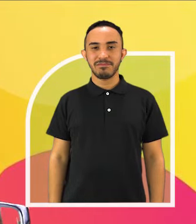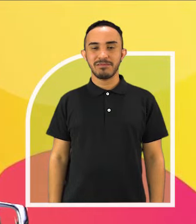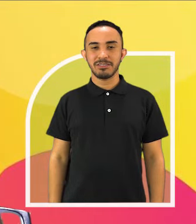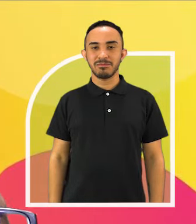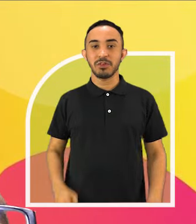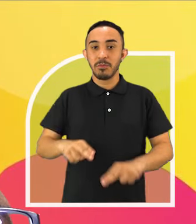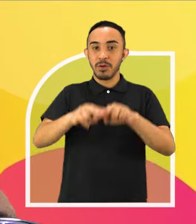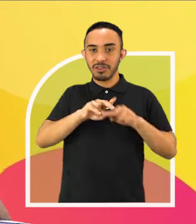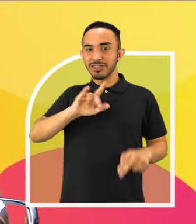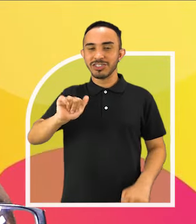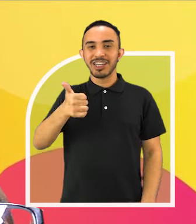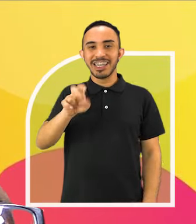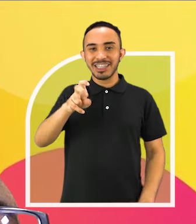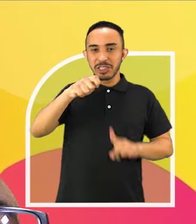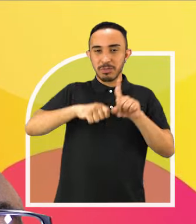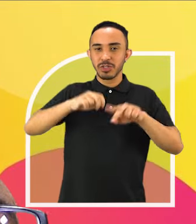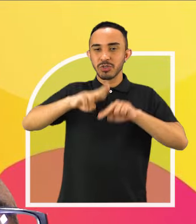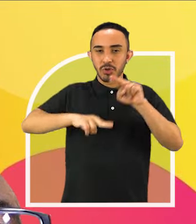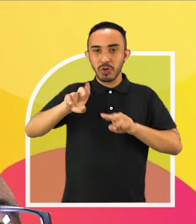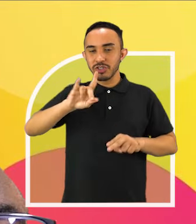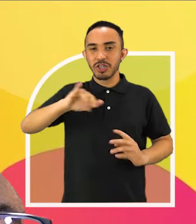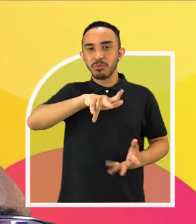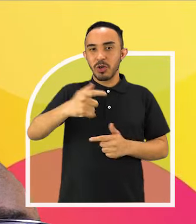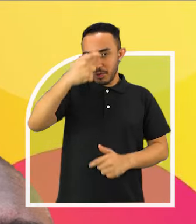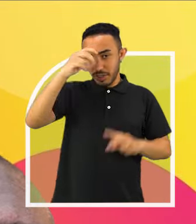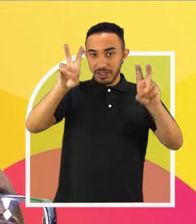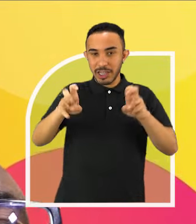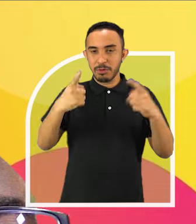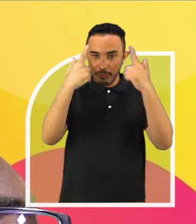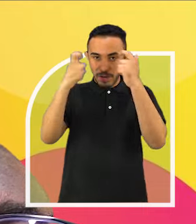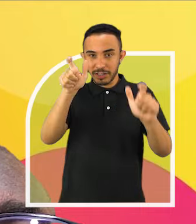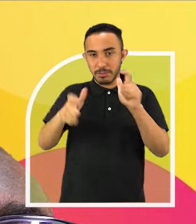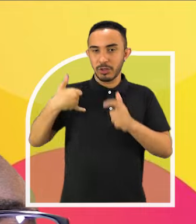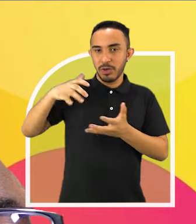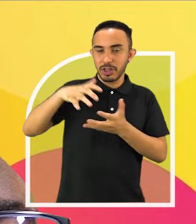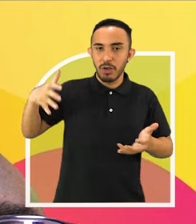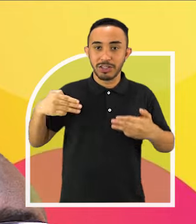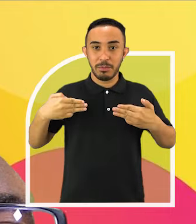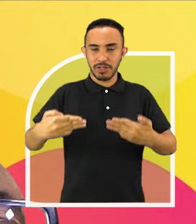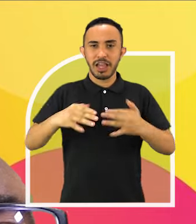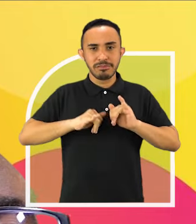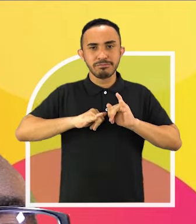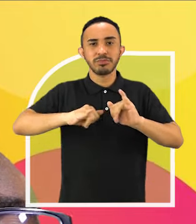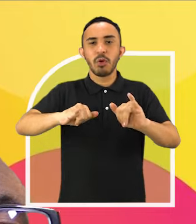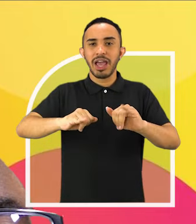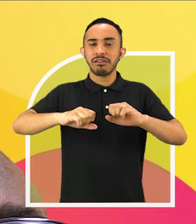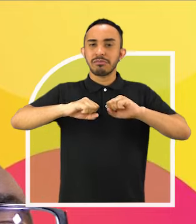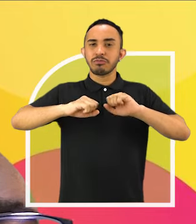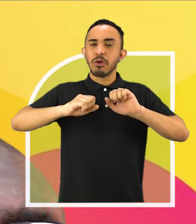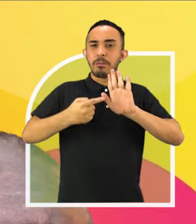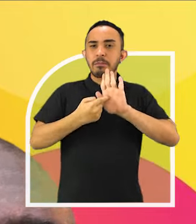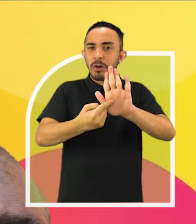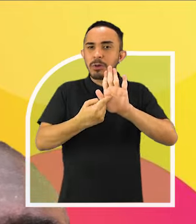Em razão do dia 15 de junho, Dia Mundial de Conscientização da Violência contra a Pessoa Idosa, o Ministério dos Direitos Humanos e da Cidadania está mobilizando várias